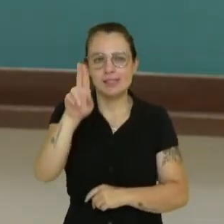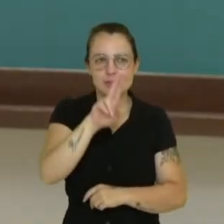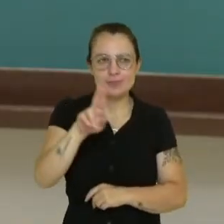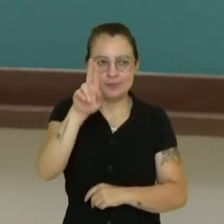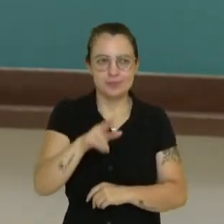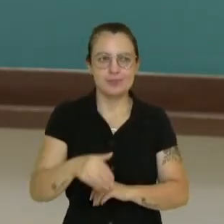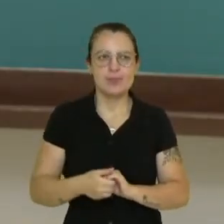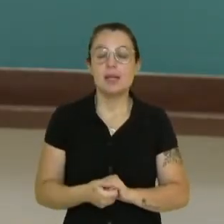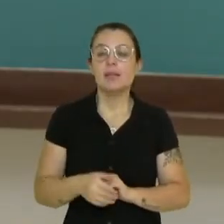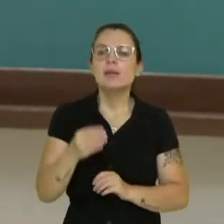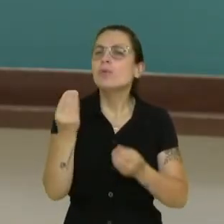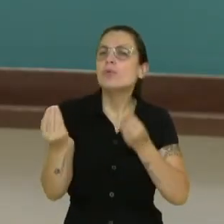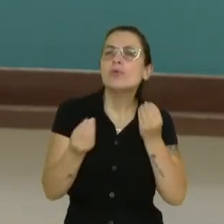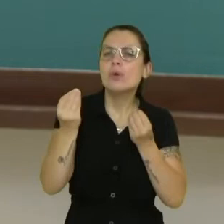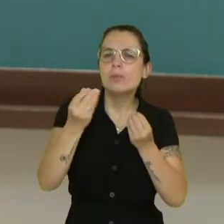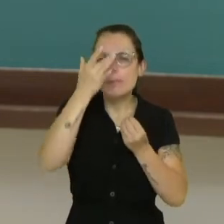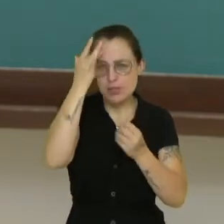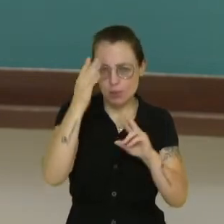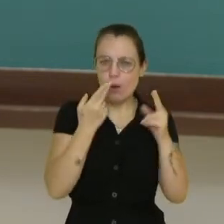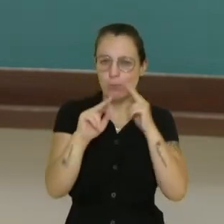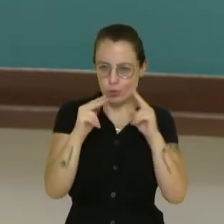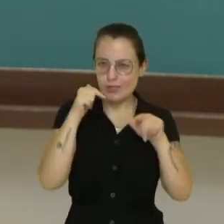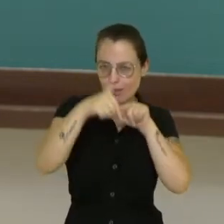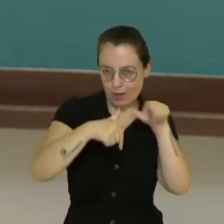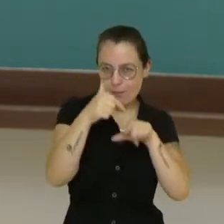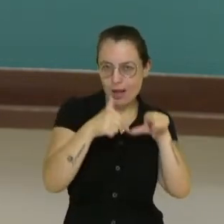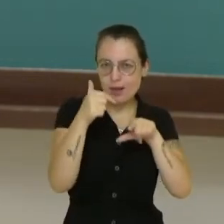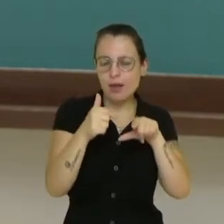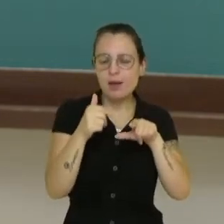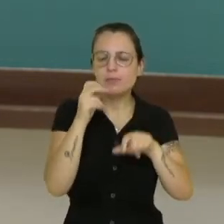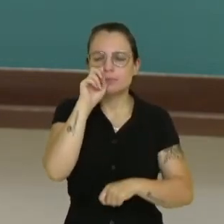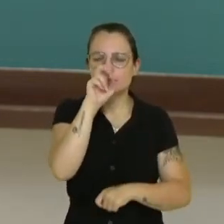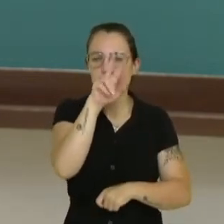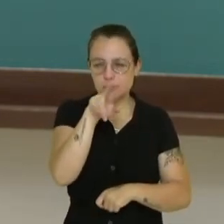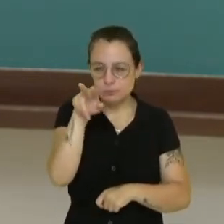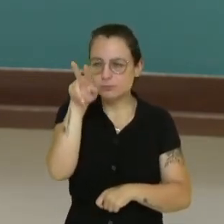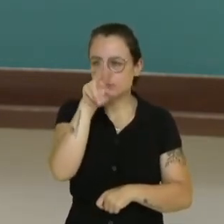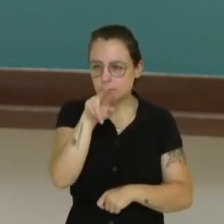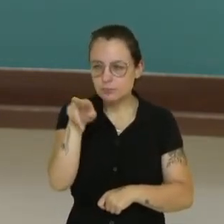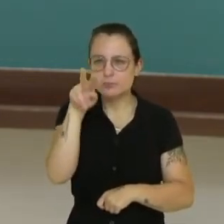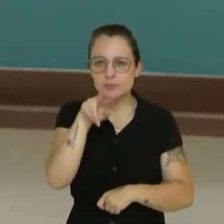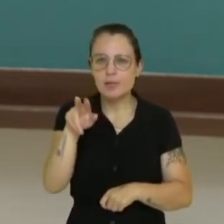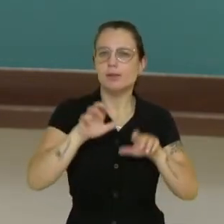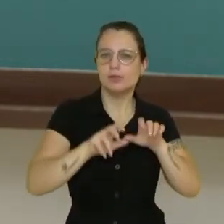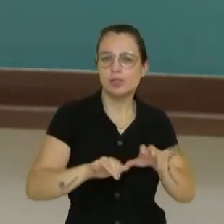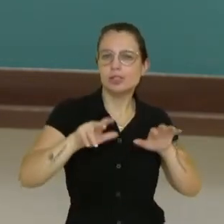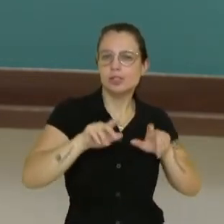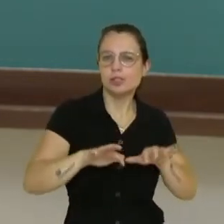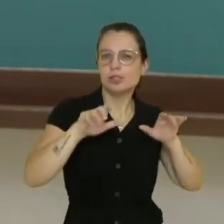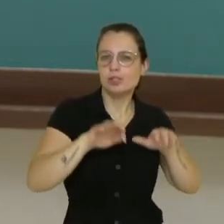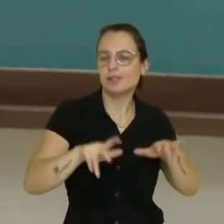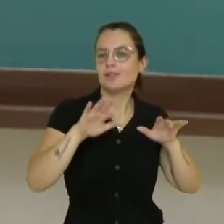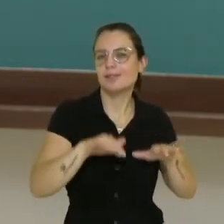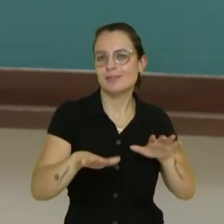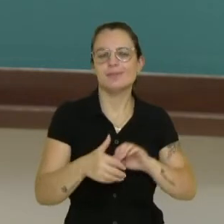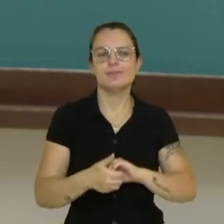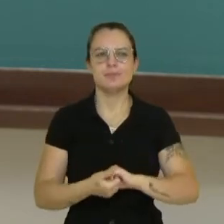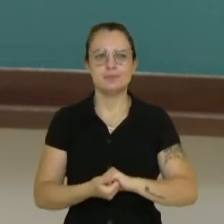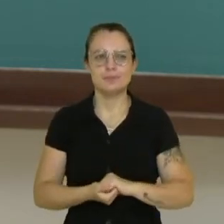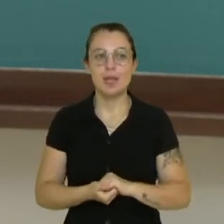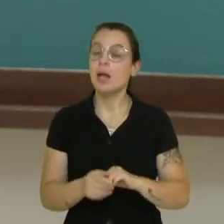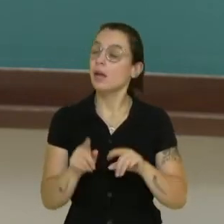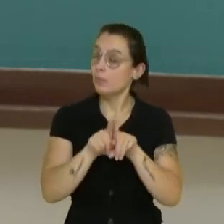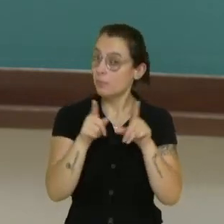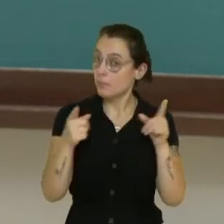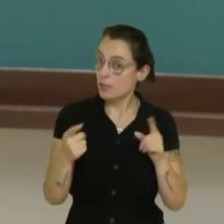fazem leitura de partitura e se encontram dentro da partitura para tocar músicas já compostas.